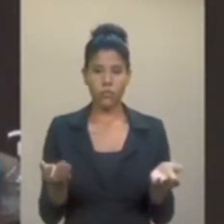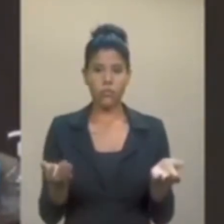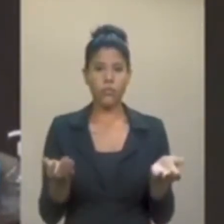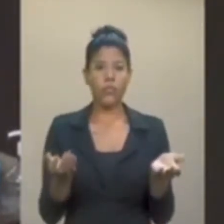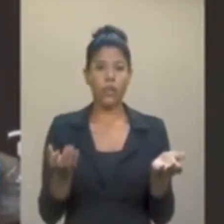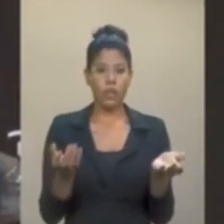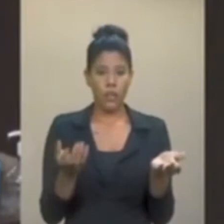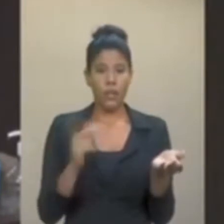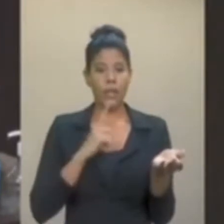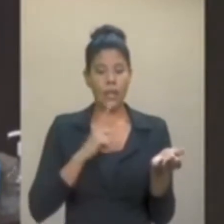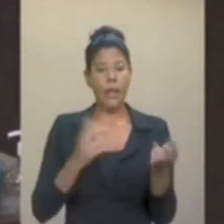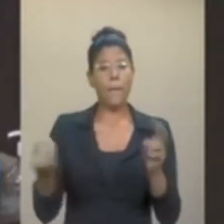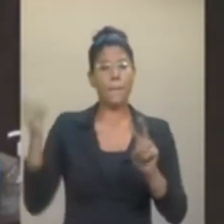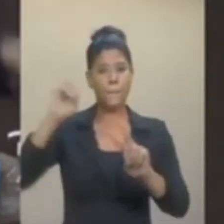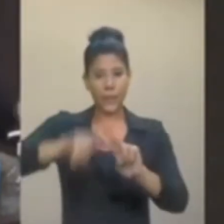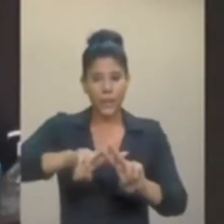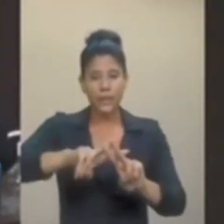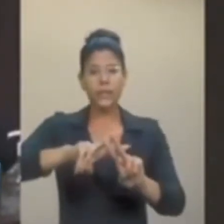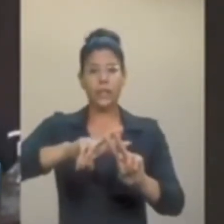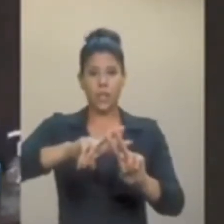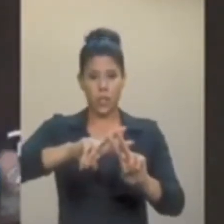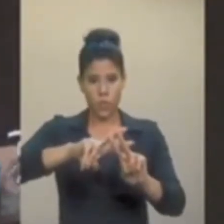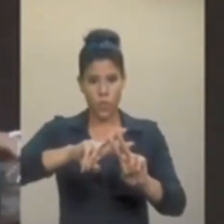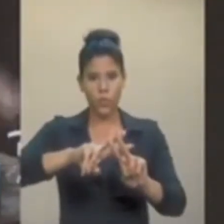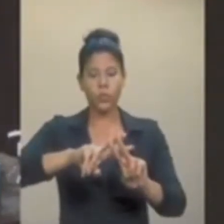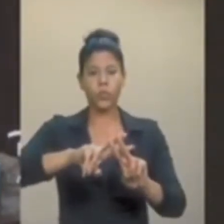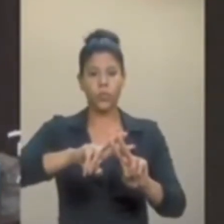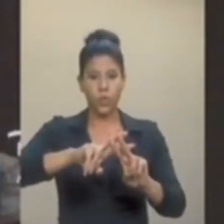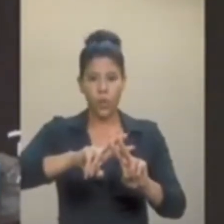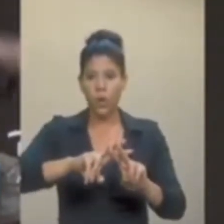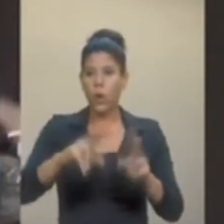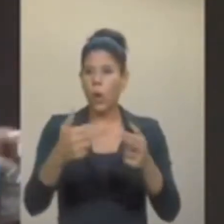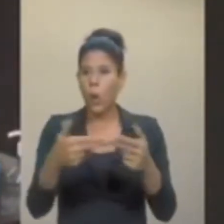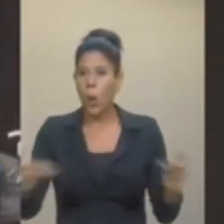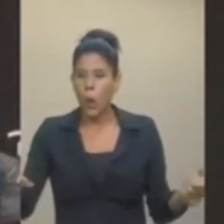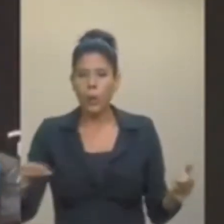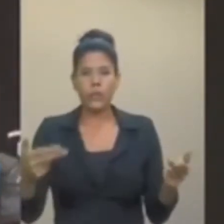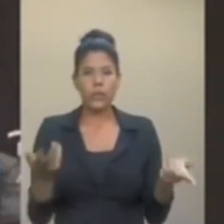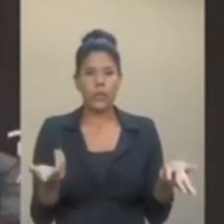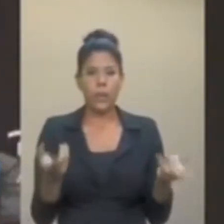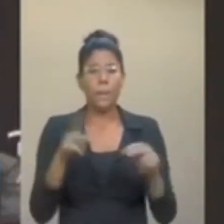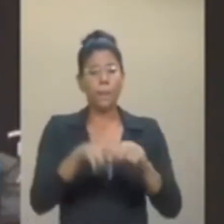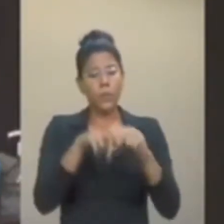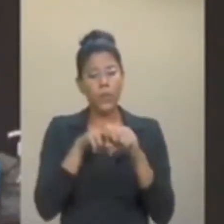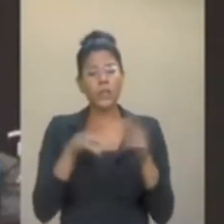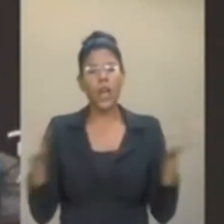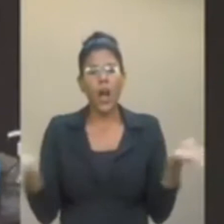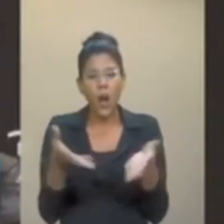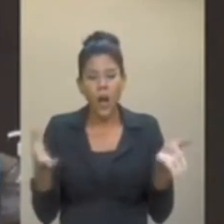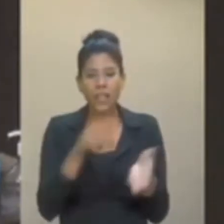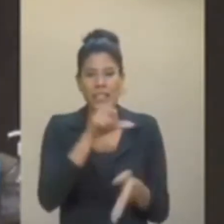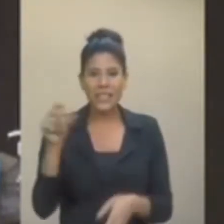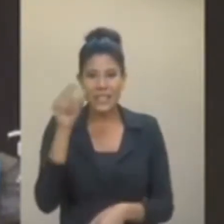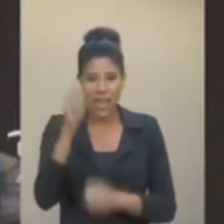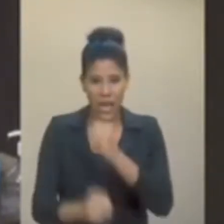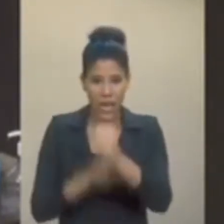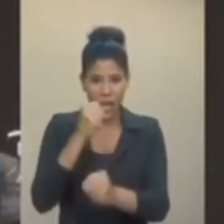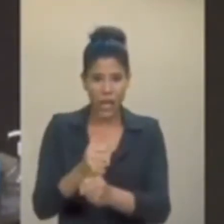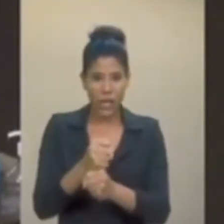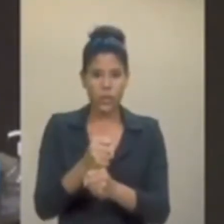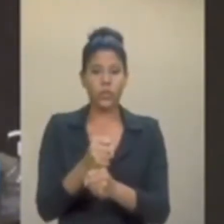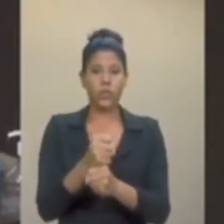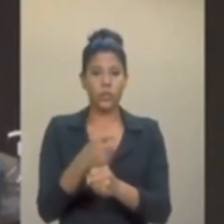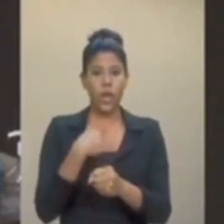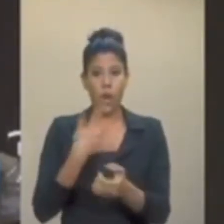a prisão covarde, ilegal e a tortura. Por isso, nesse centenário, eu não poderia não ocupar